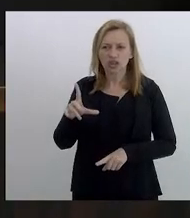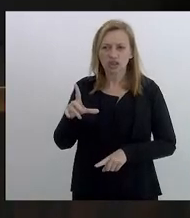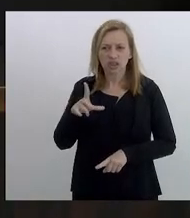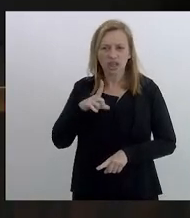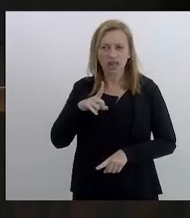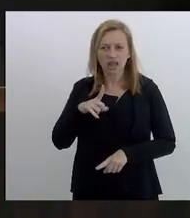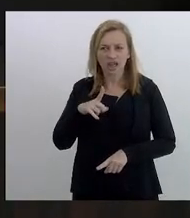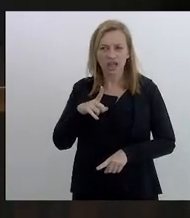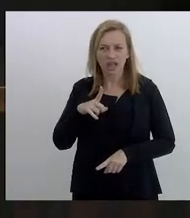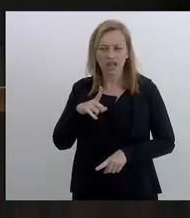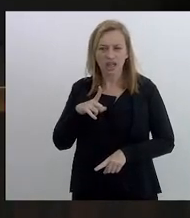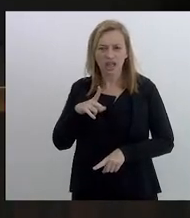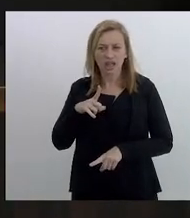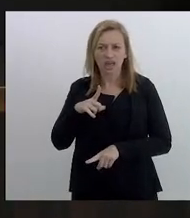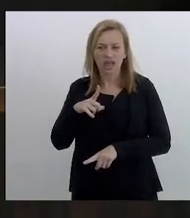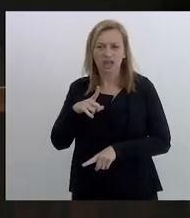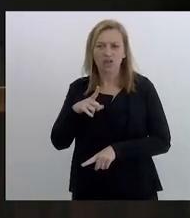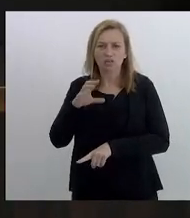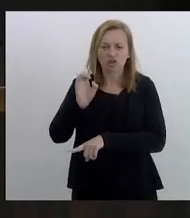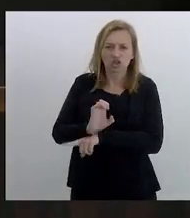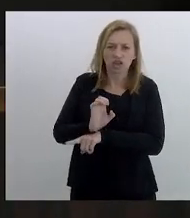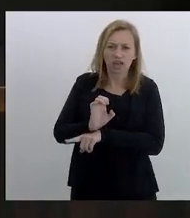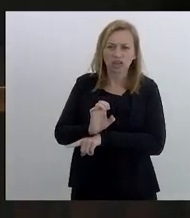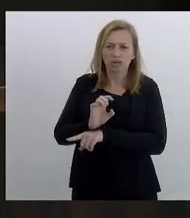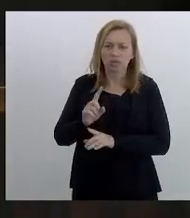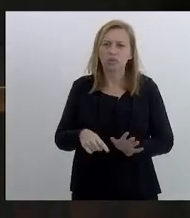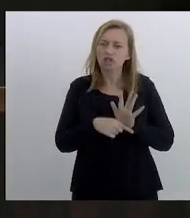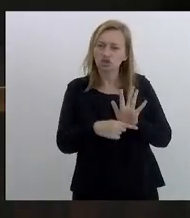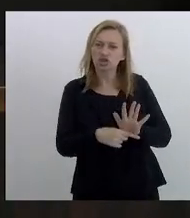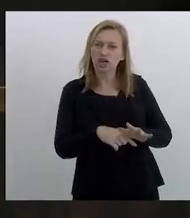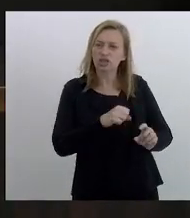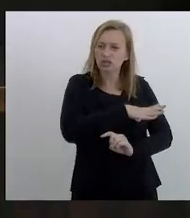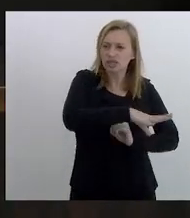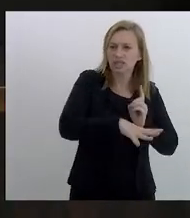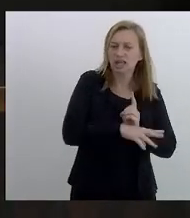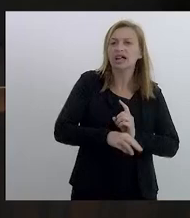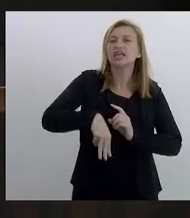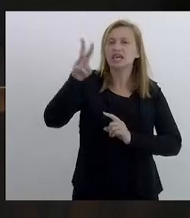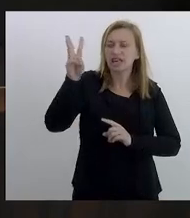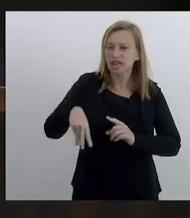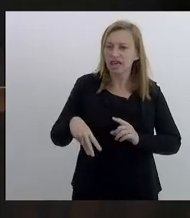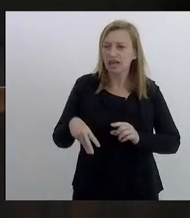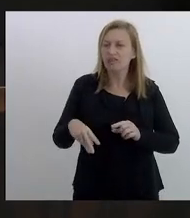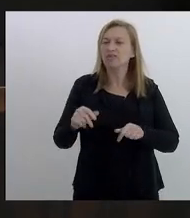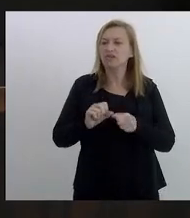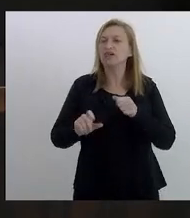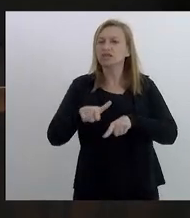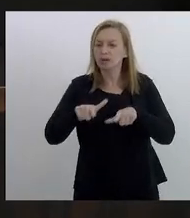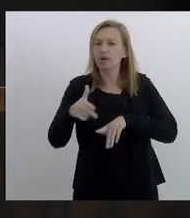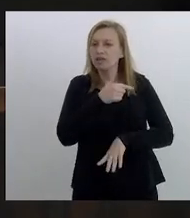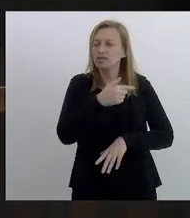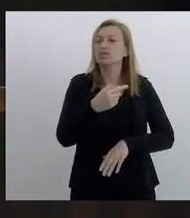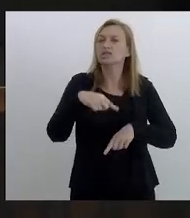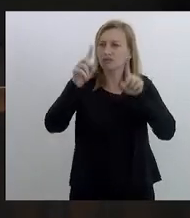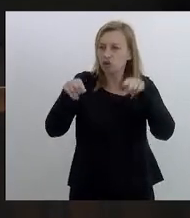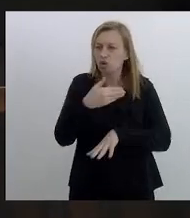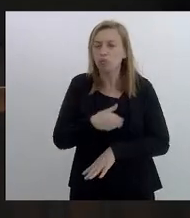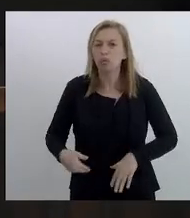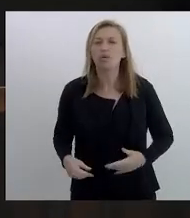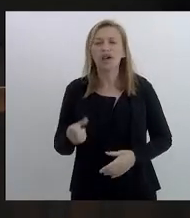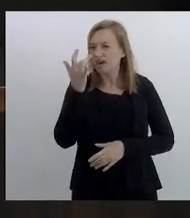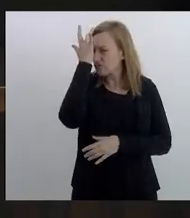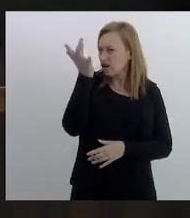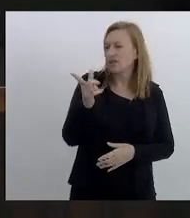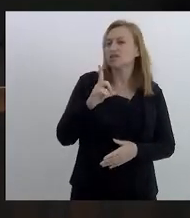sentido de prestação de serviço para a sociedade. E quem presta o serviço são os servidores públicos. Então, é muito fácil ter uma arrecadação